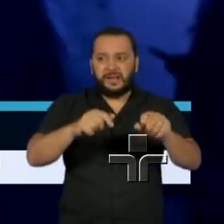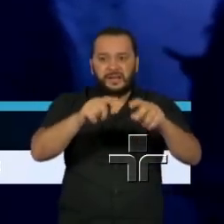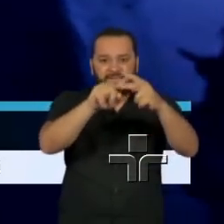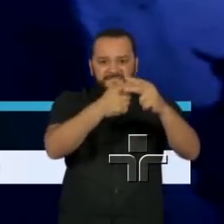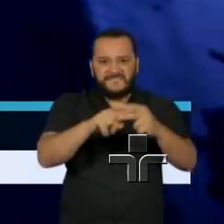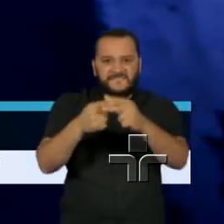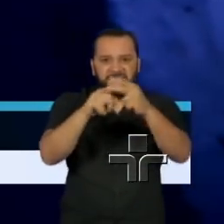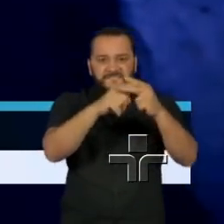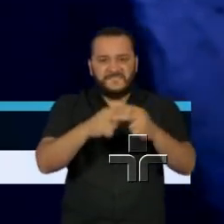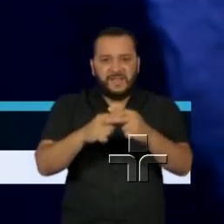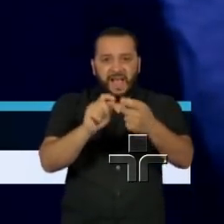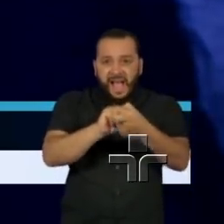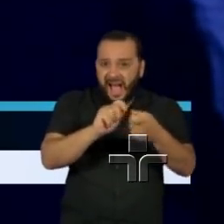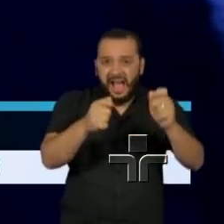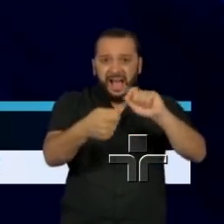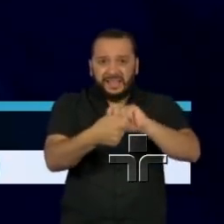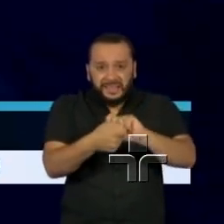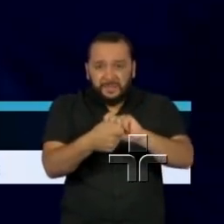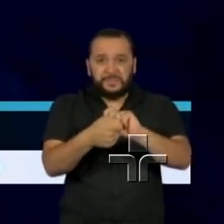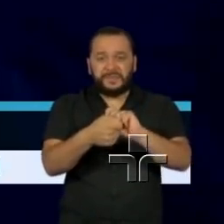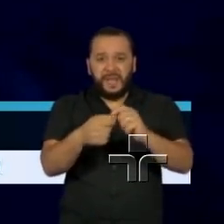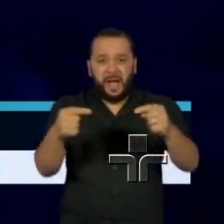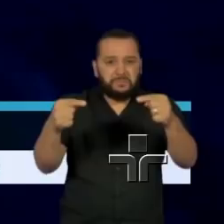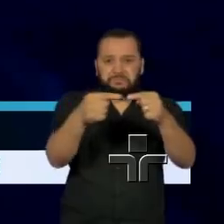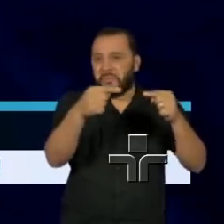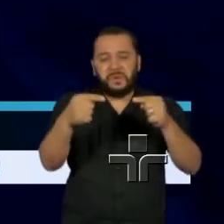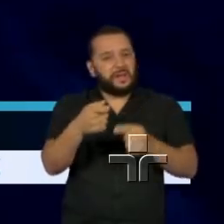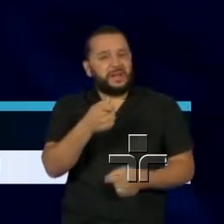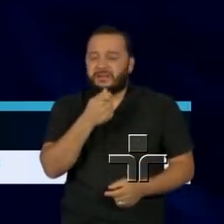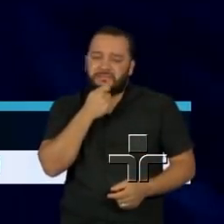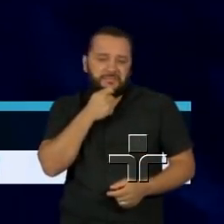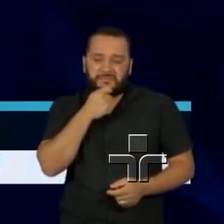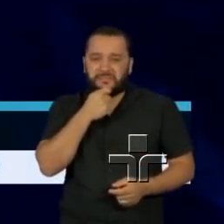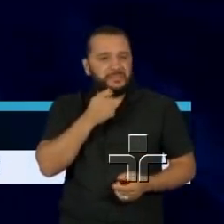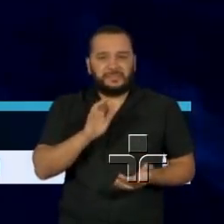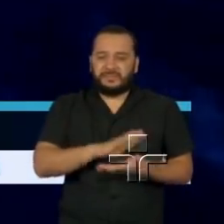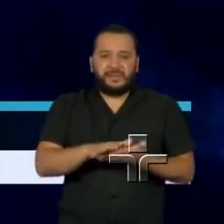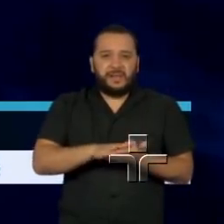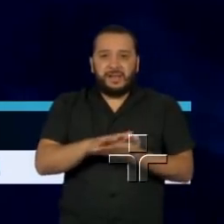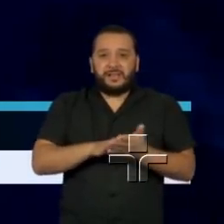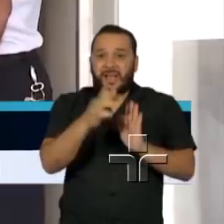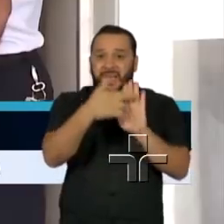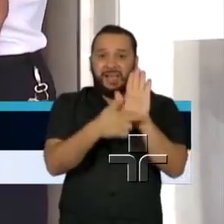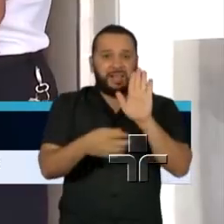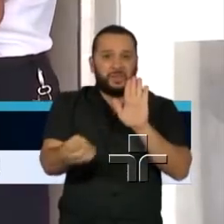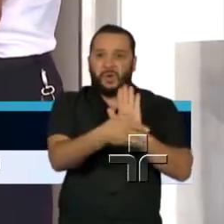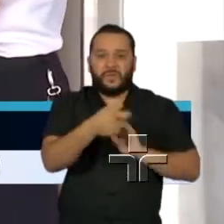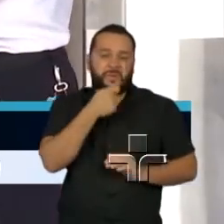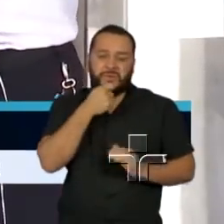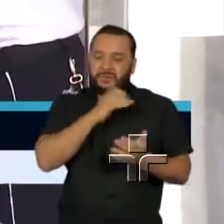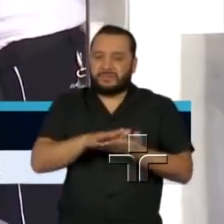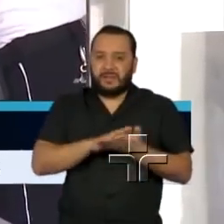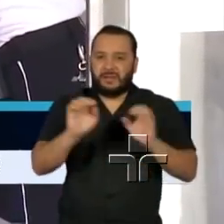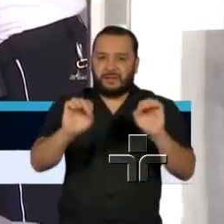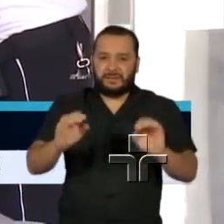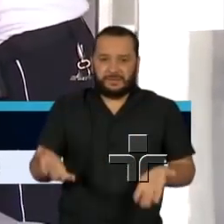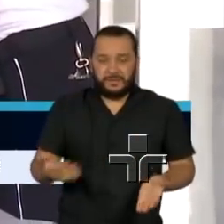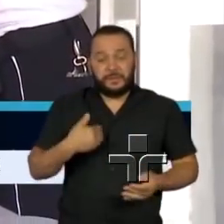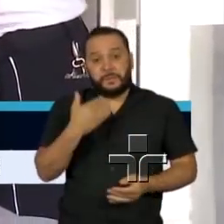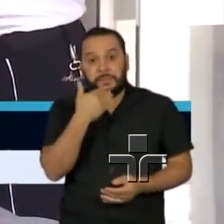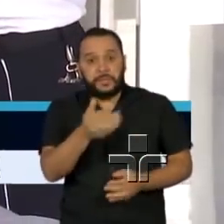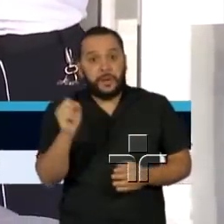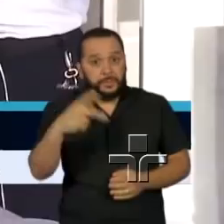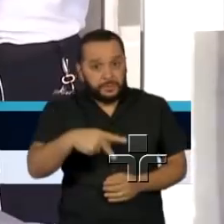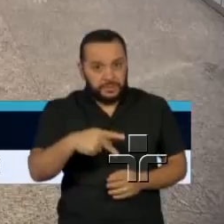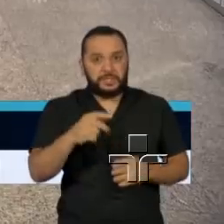aposentadorias. É que o sistema usado para fazer o cálculo ainda não foi atualizado com as novas regras. Os pedidos de